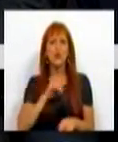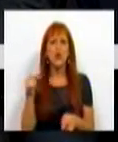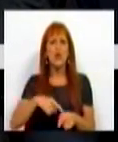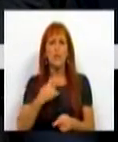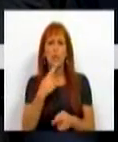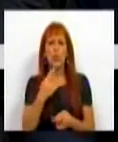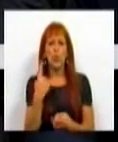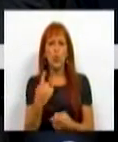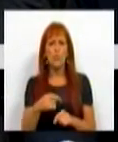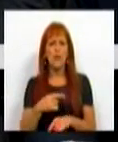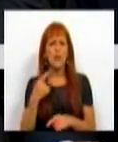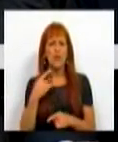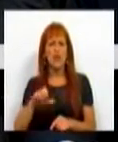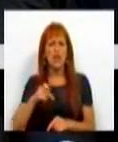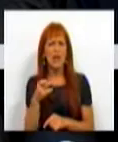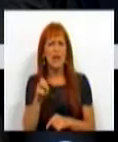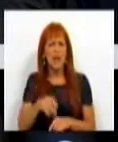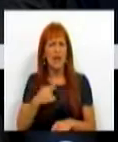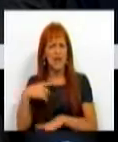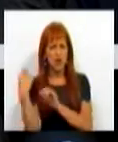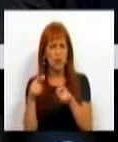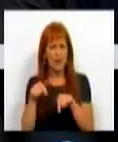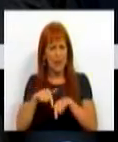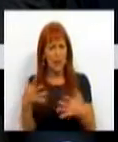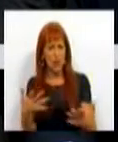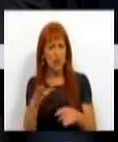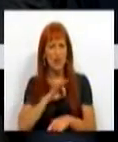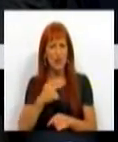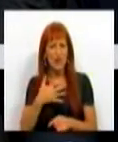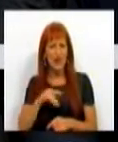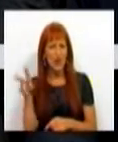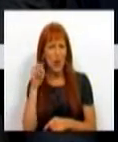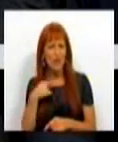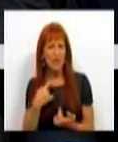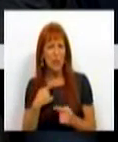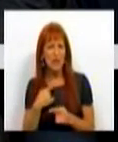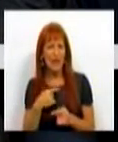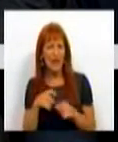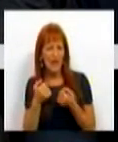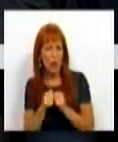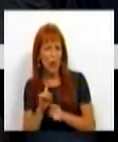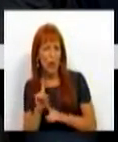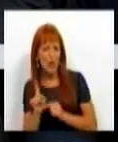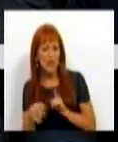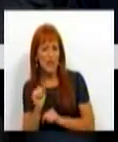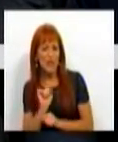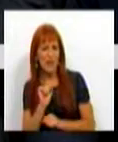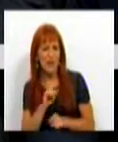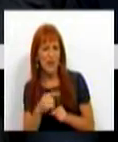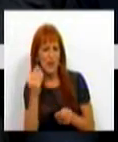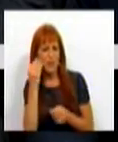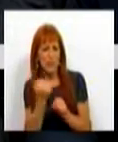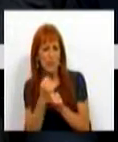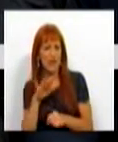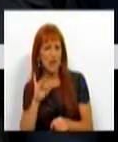os senhores lembraram aqui uma questão relacionada com o CREN que está a ser discutida nesta altura. Os senhores querem, obviamente, é esconder aquilo que foi a vossa performance